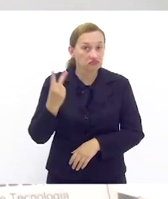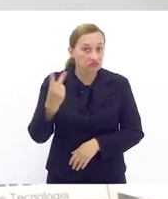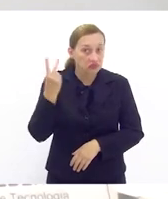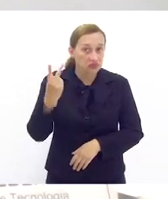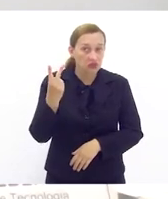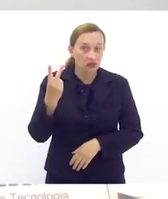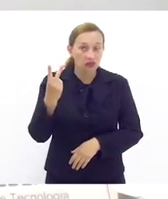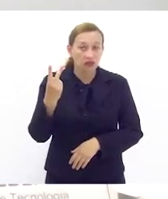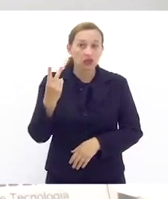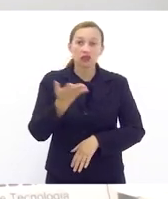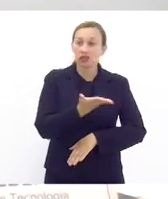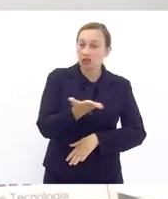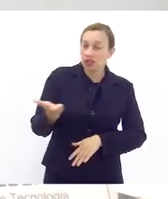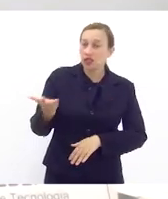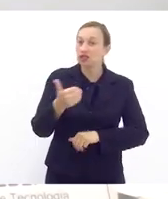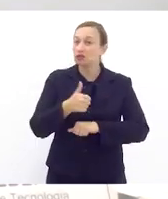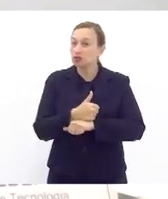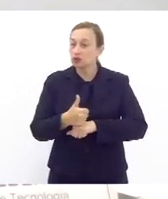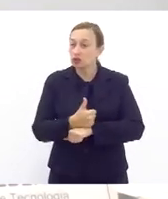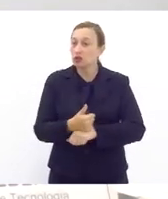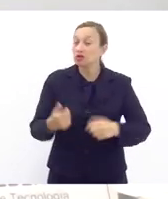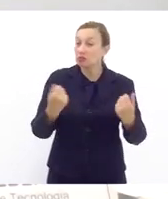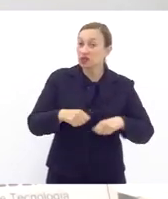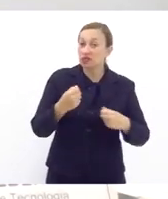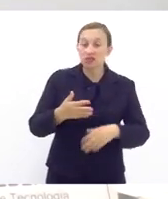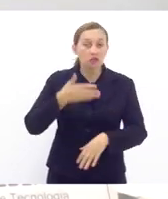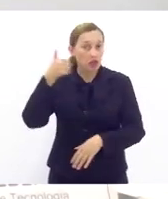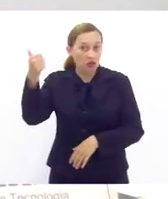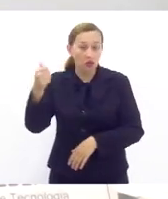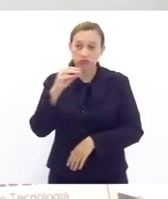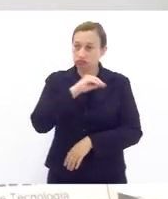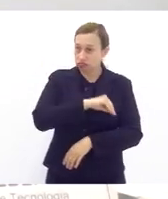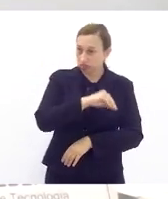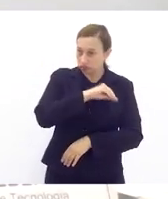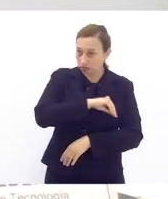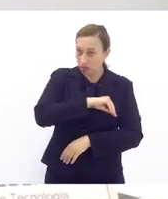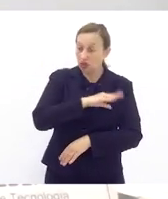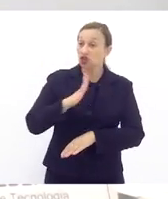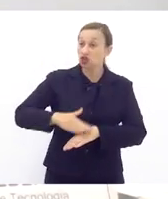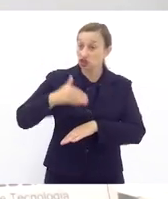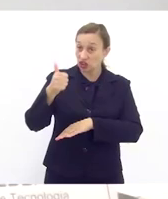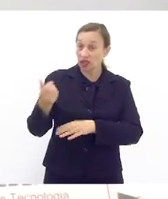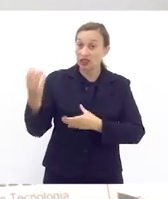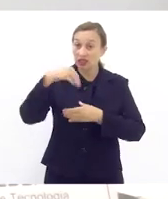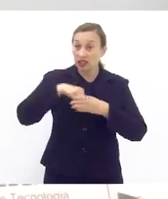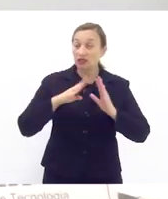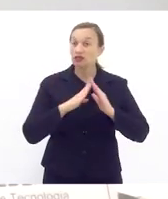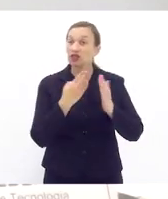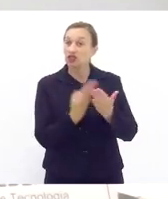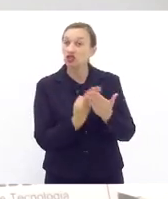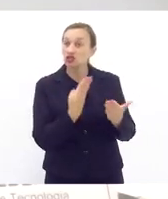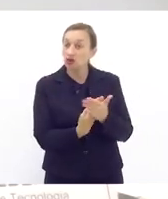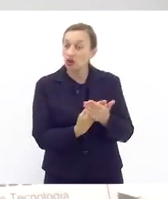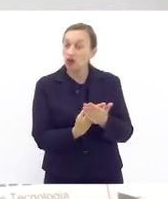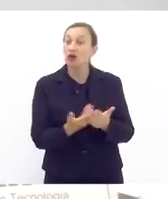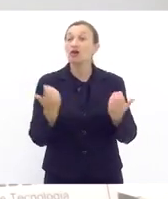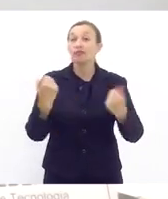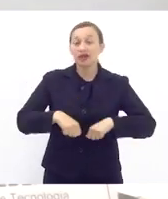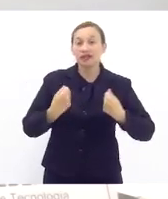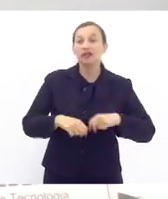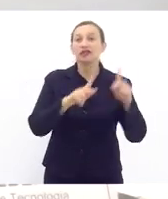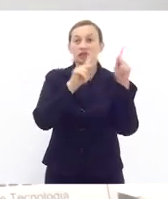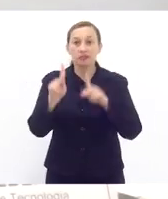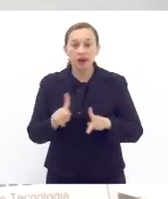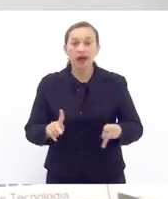esses profissionais eles precisam de melhores salários eles precisam de dignidade dentro das salas de aula eles precisam de paz